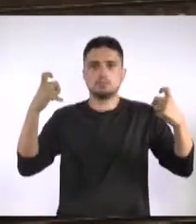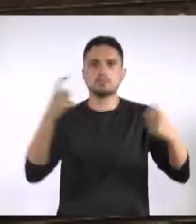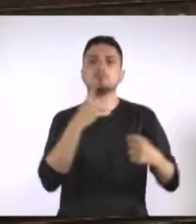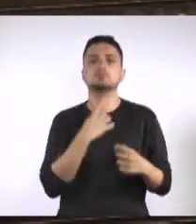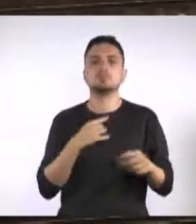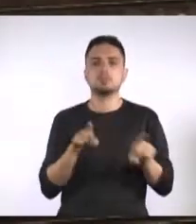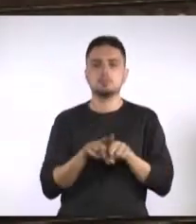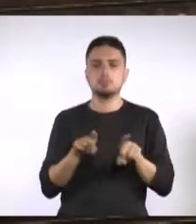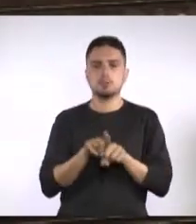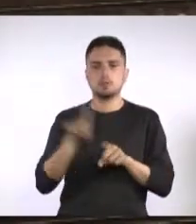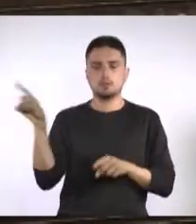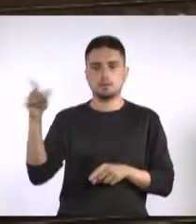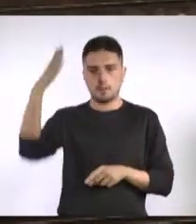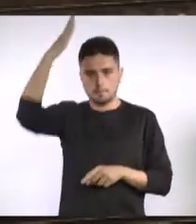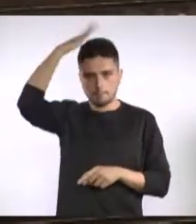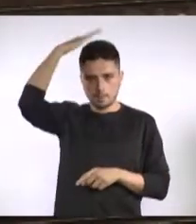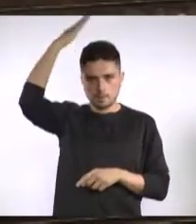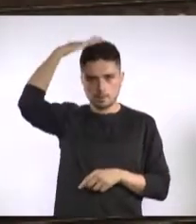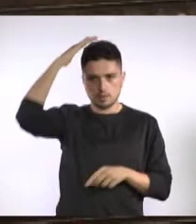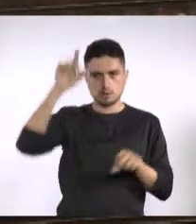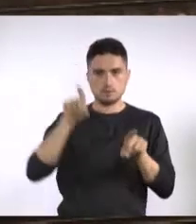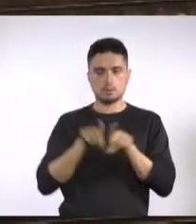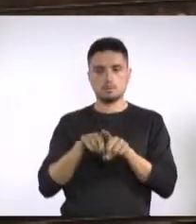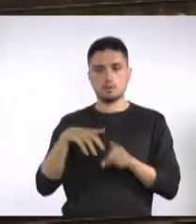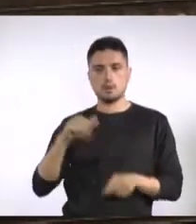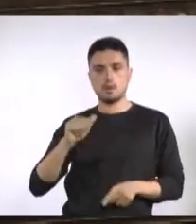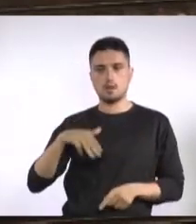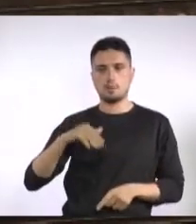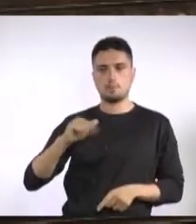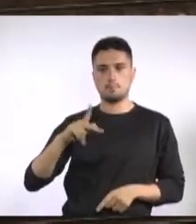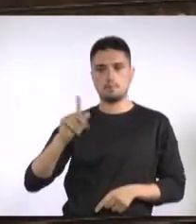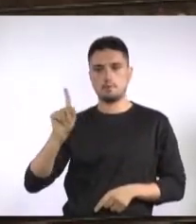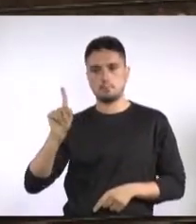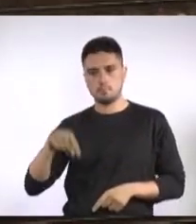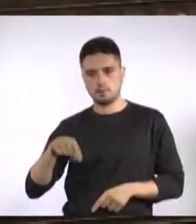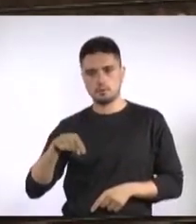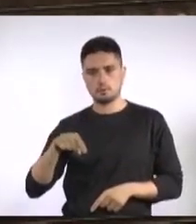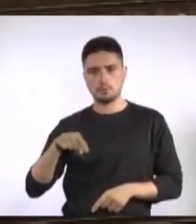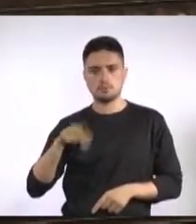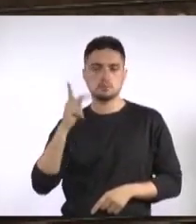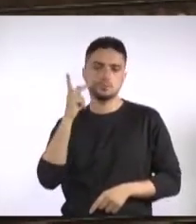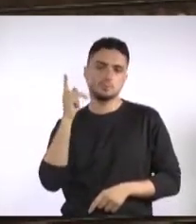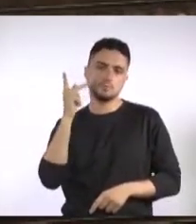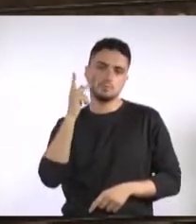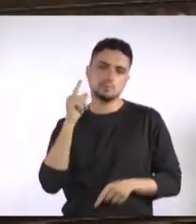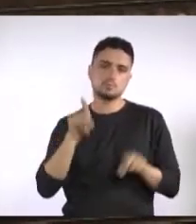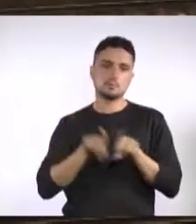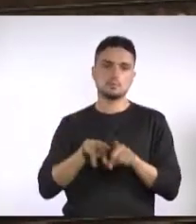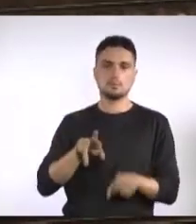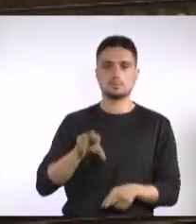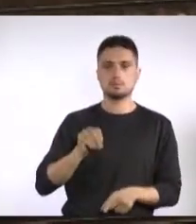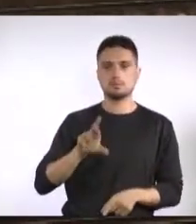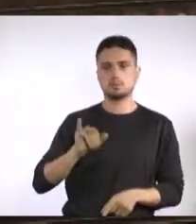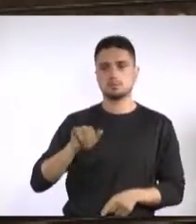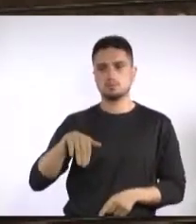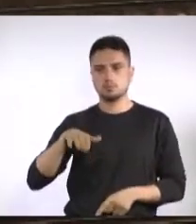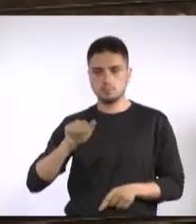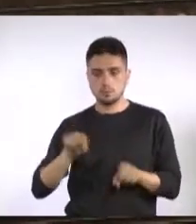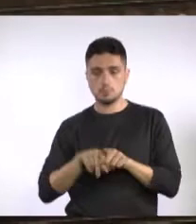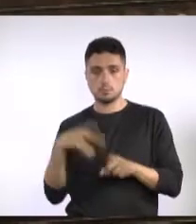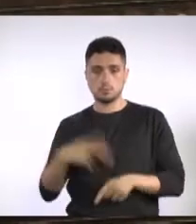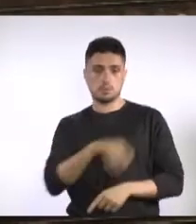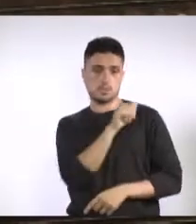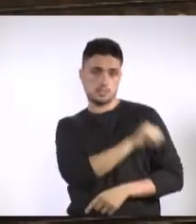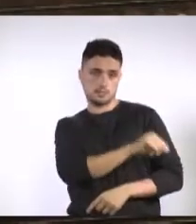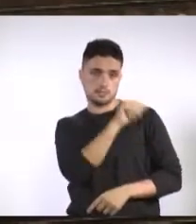Pará, o Amapá, o Tocantins e o Roraima. Ou seja, os demais estados, inclusive no Rio de Janeiro,